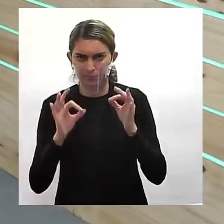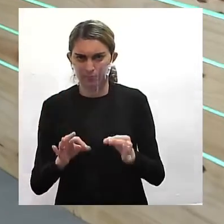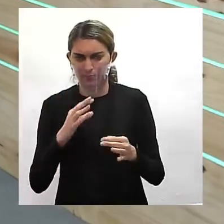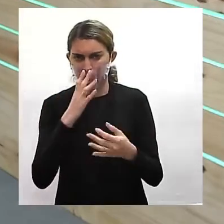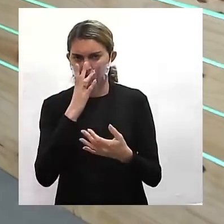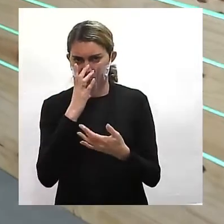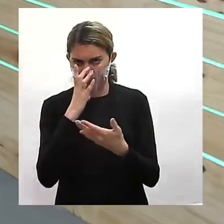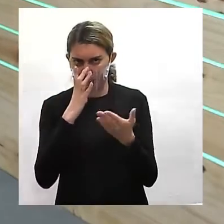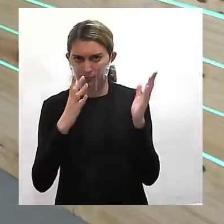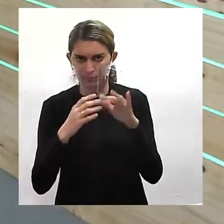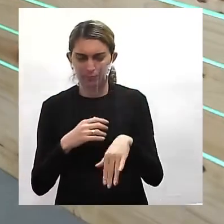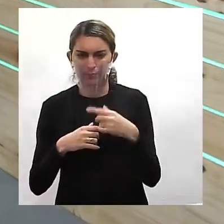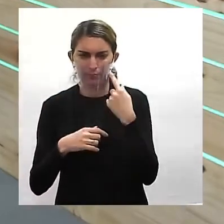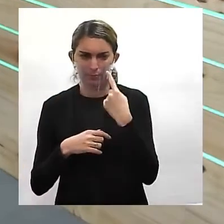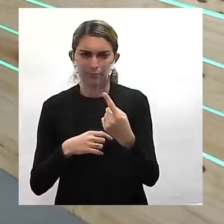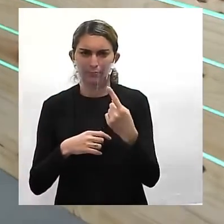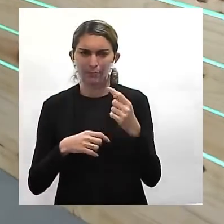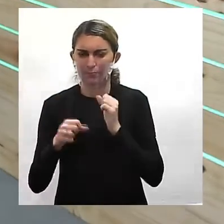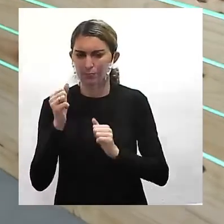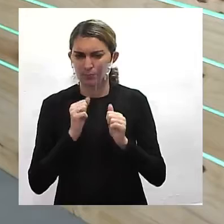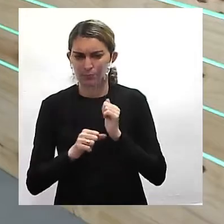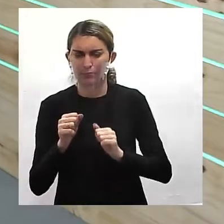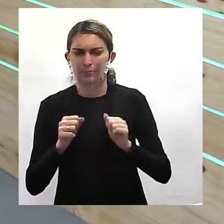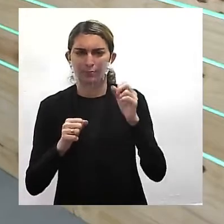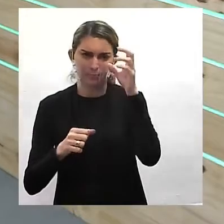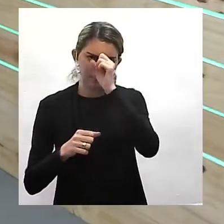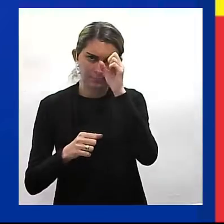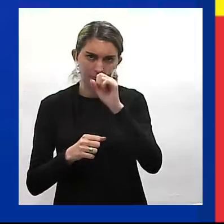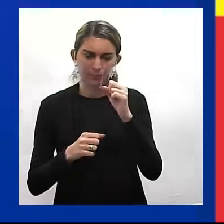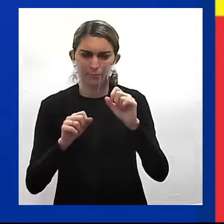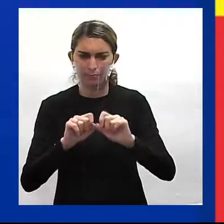pessoal? Vamos lá ver nossa expectativa de aprendizagem na tela.